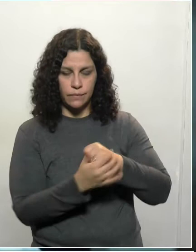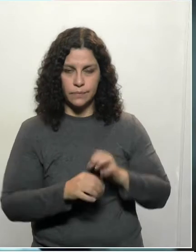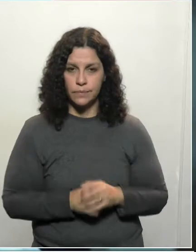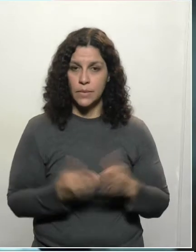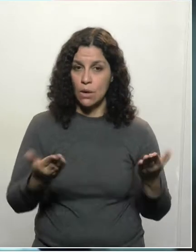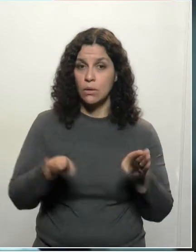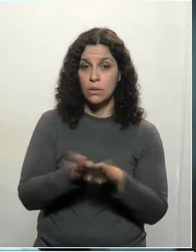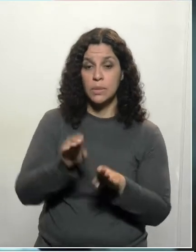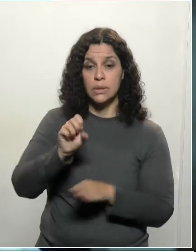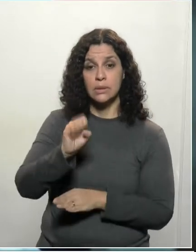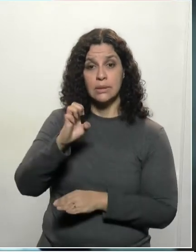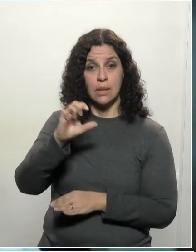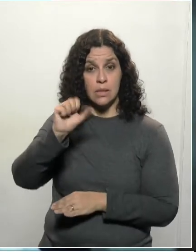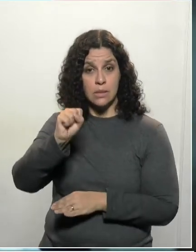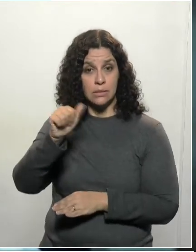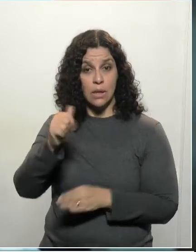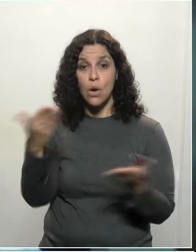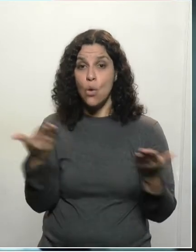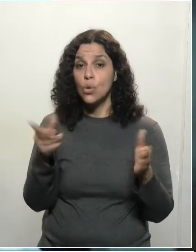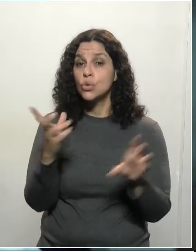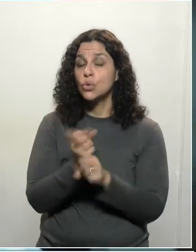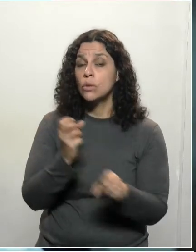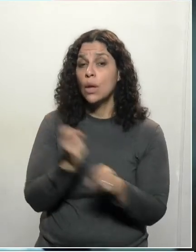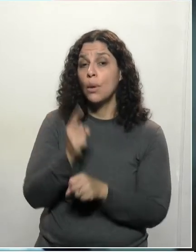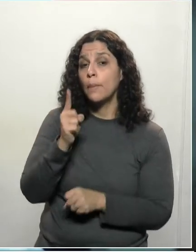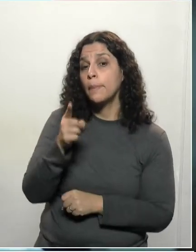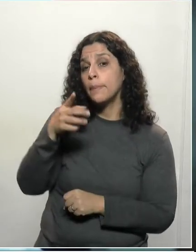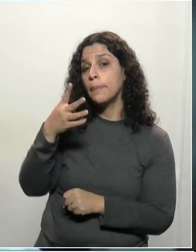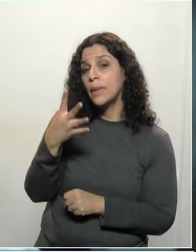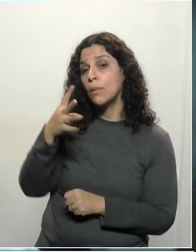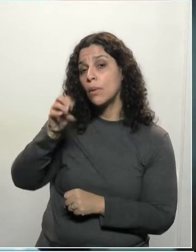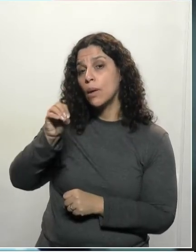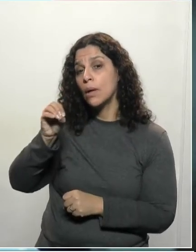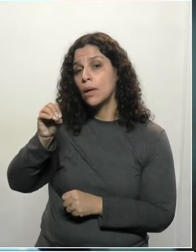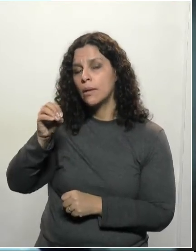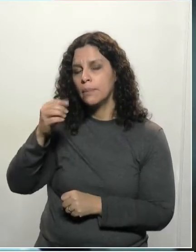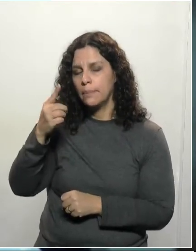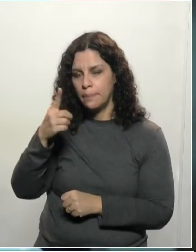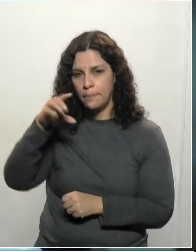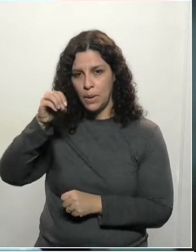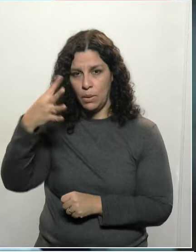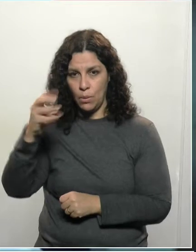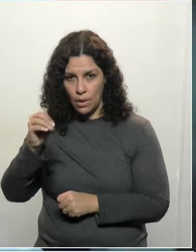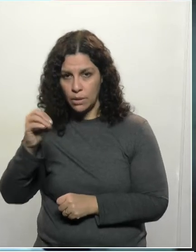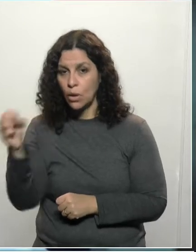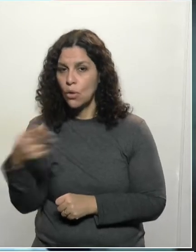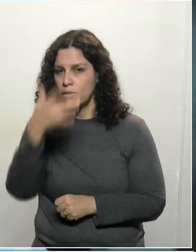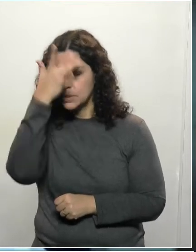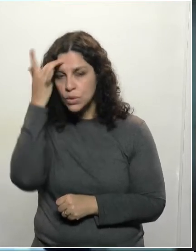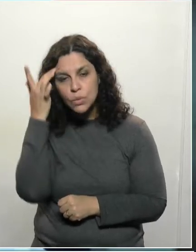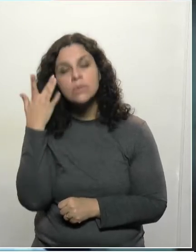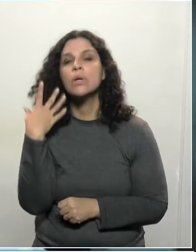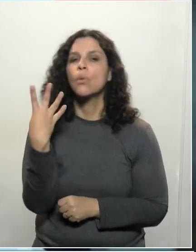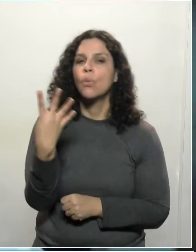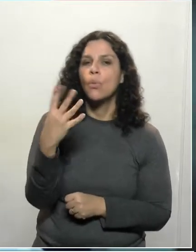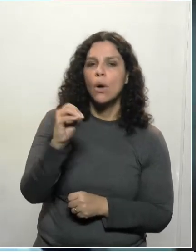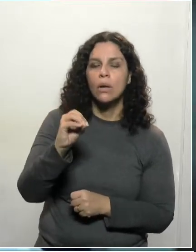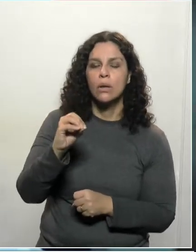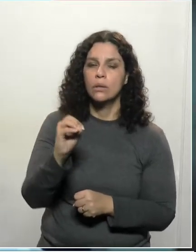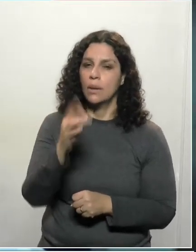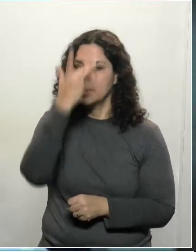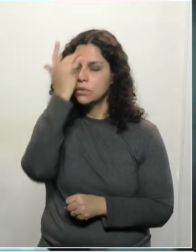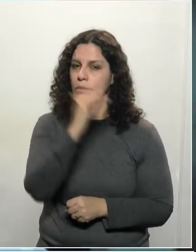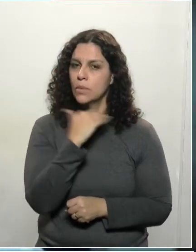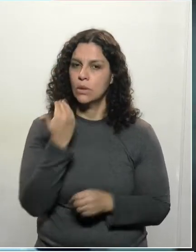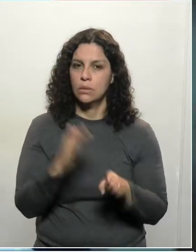Segundo a CESA, nessa segunda-feira foram 1.040 novos diagnósticos e 44 óbitos. Pelo sistema da média